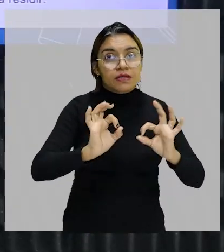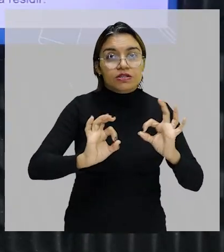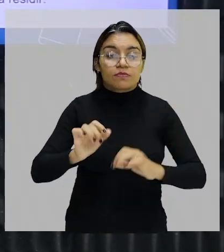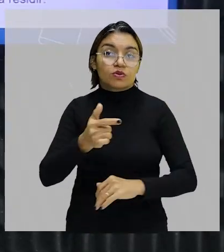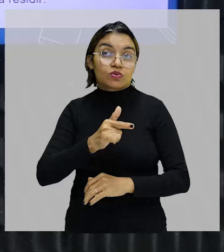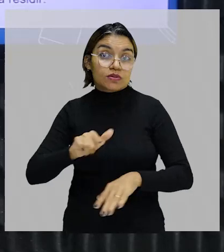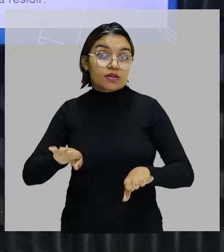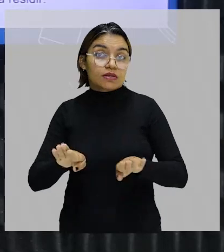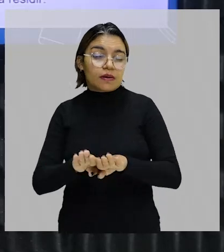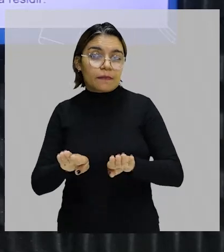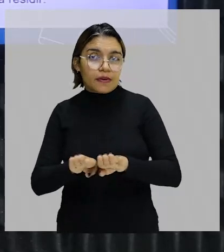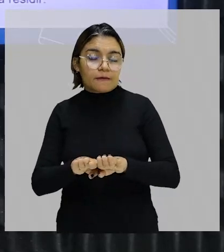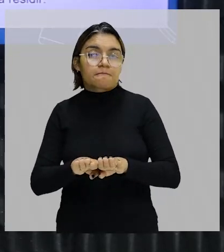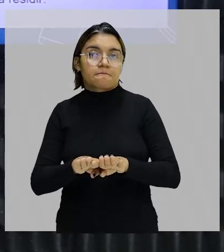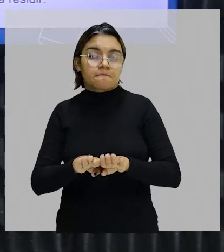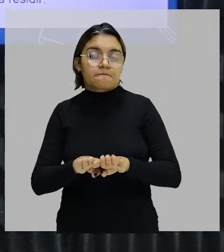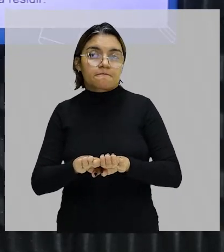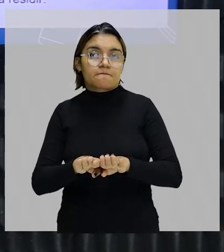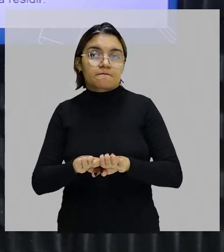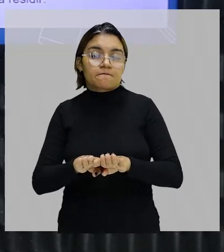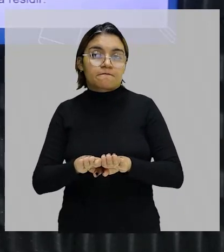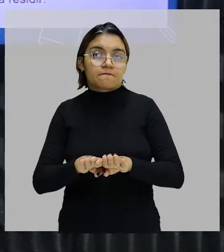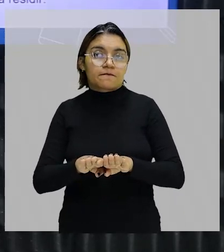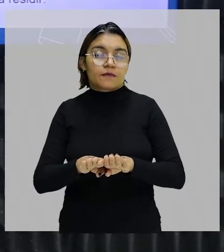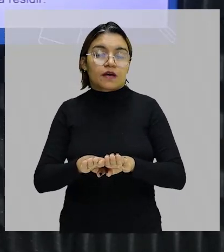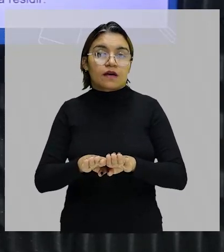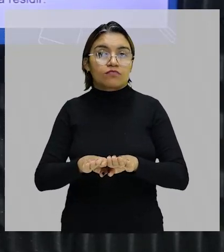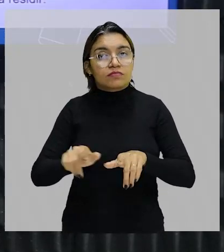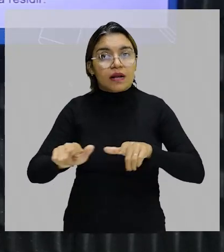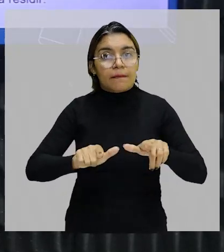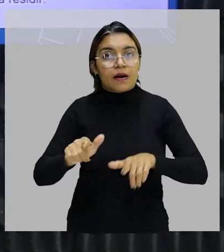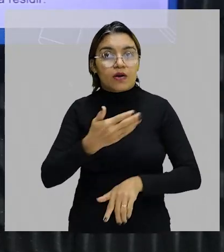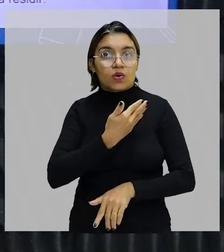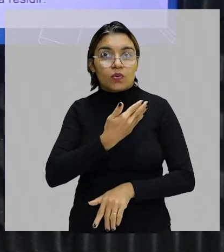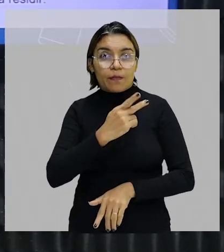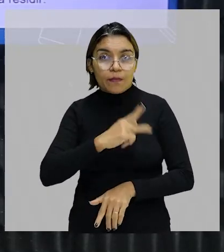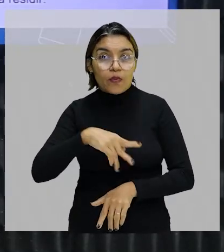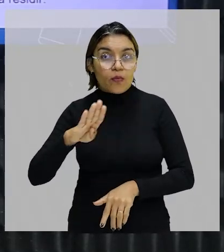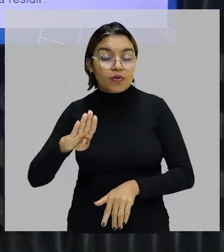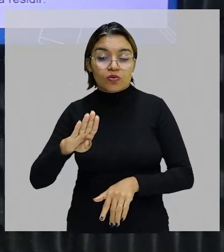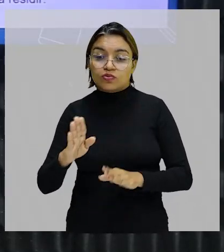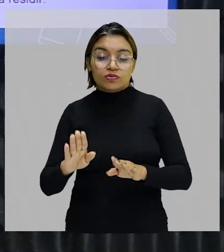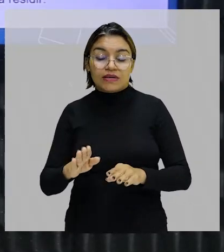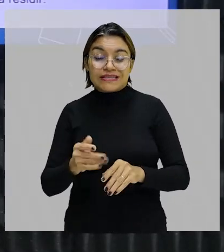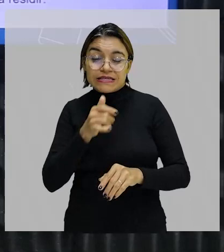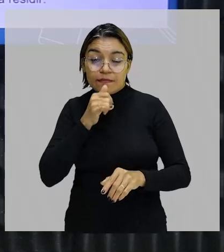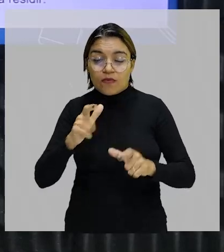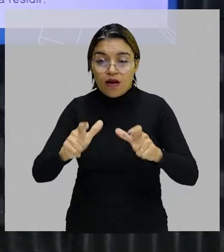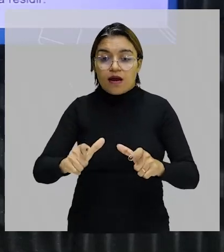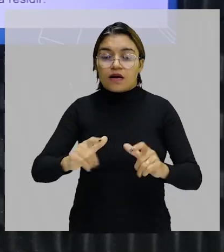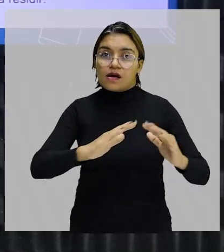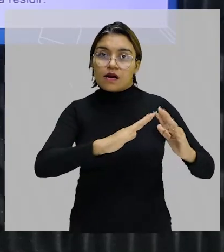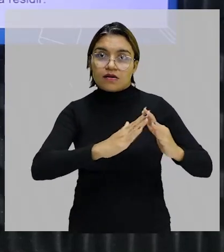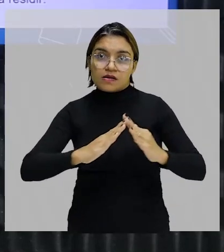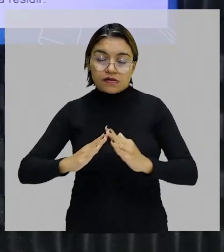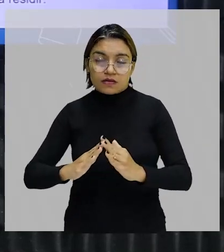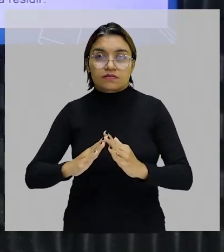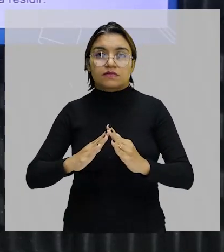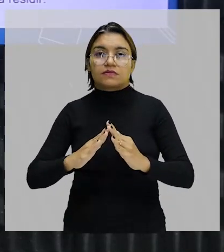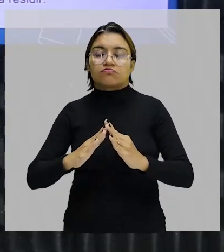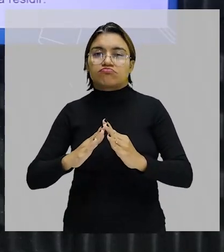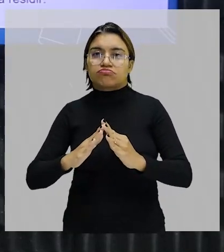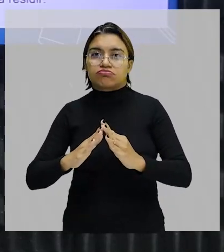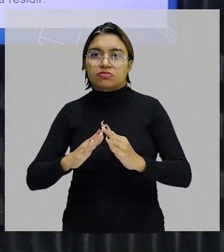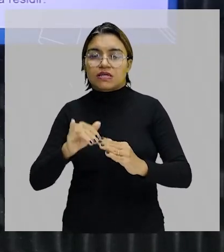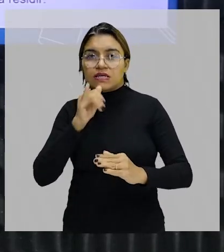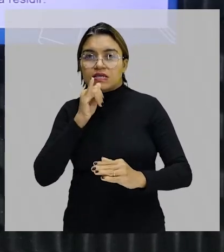em relação à presença do serviço público. Então, quando a gente fala de áreas de favela, a gente percebe o quê? Que são áreas que vão crescer ali, por exemplo, sem saneamento básico, sem